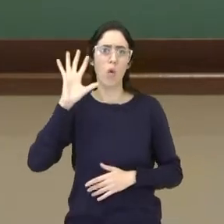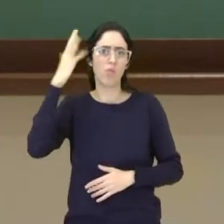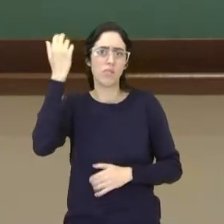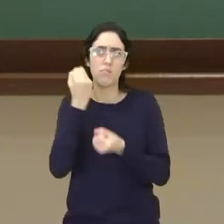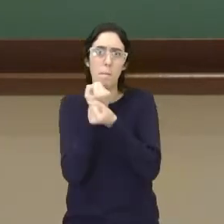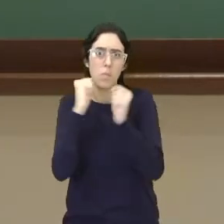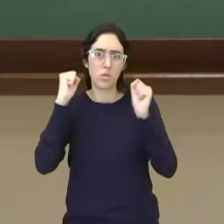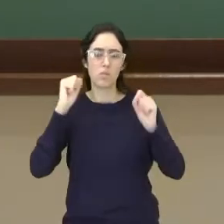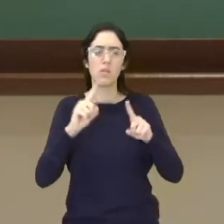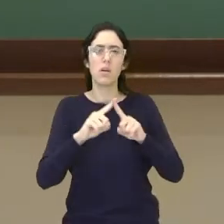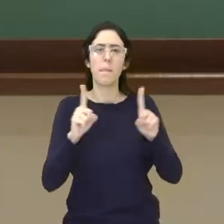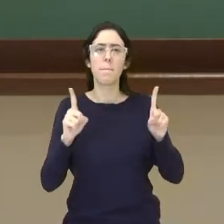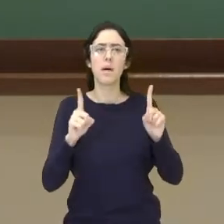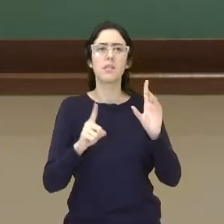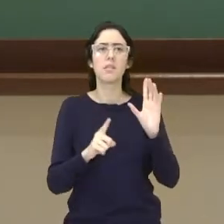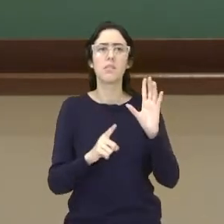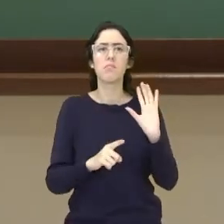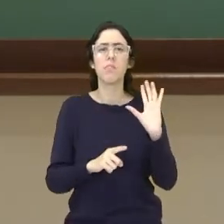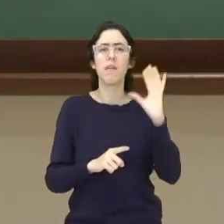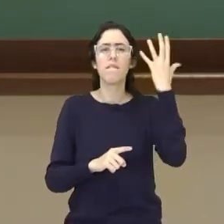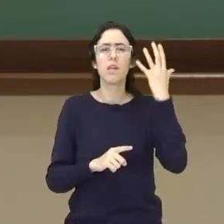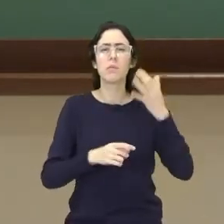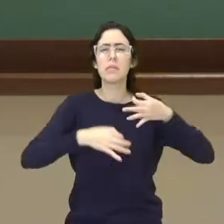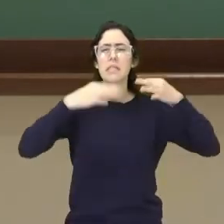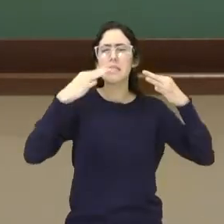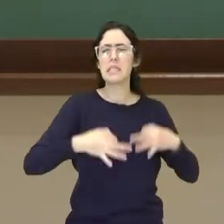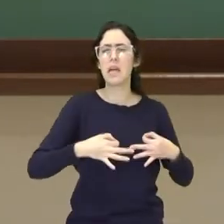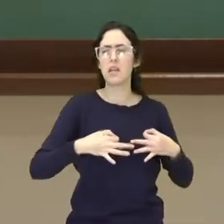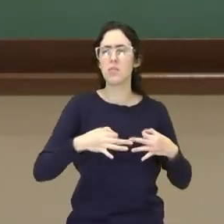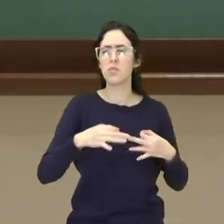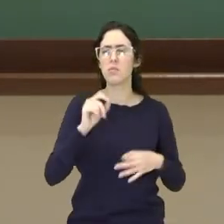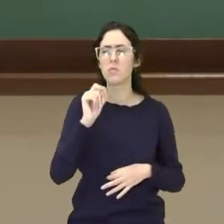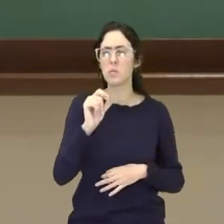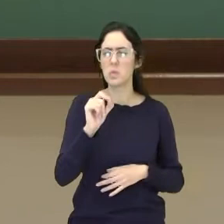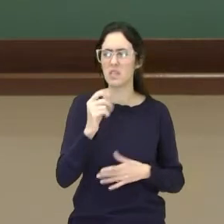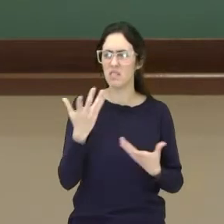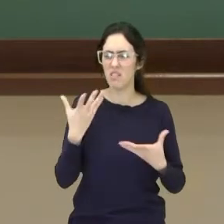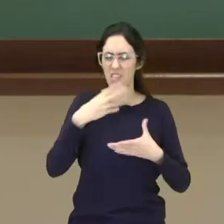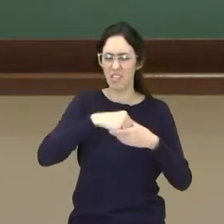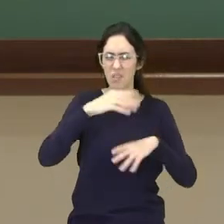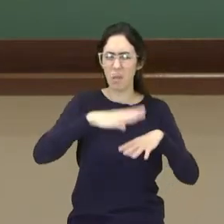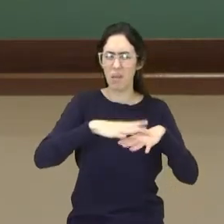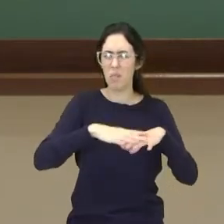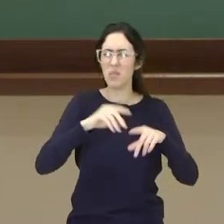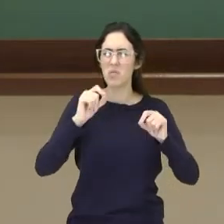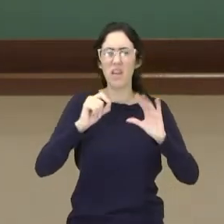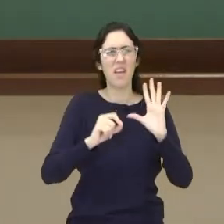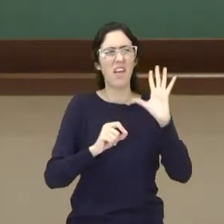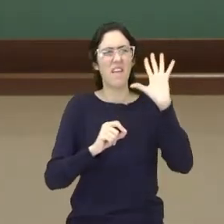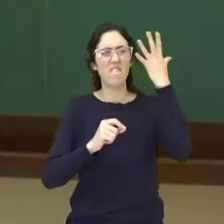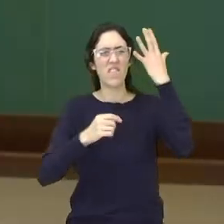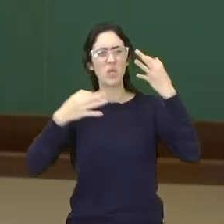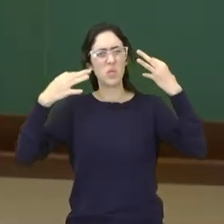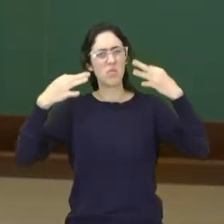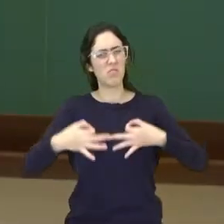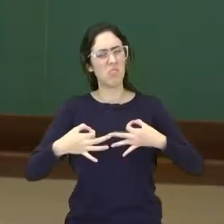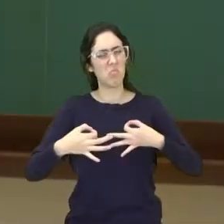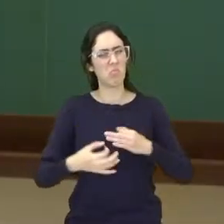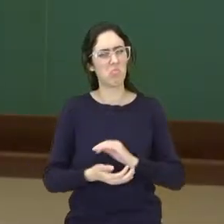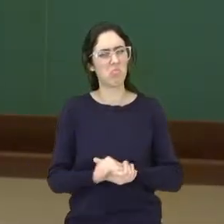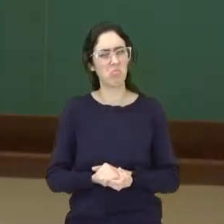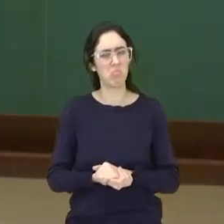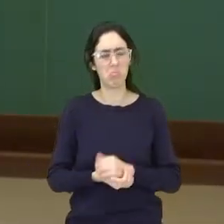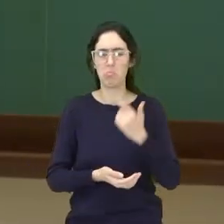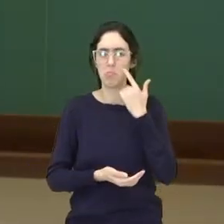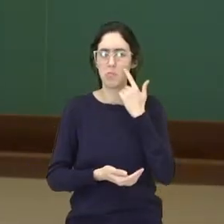que é um evento que sempre acontece? Será que matematicamente isso faz sentido? Vamos descobrir.